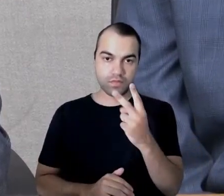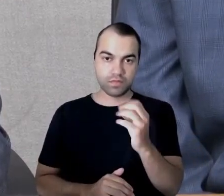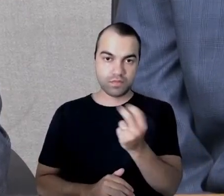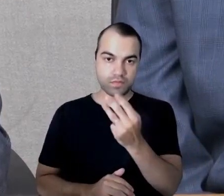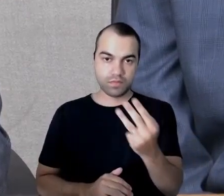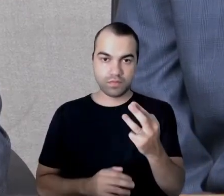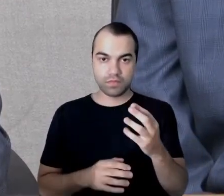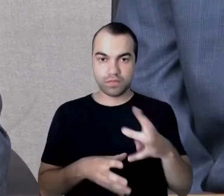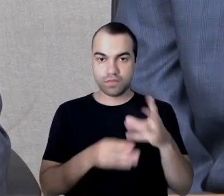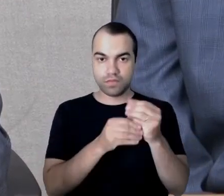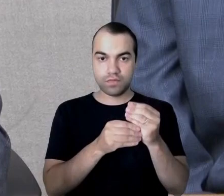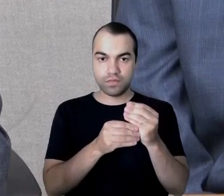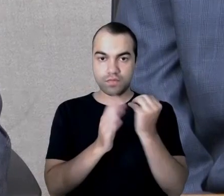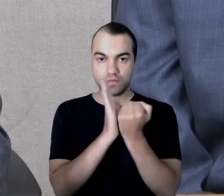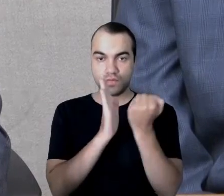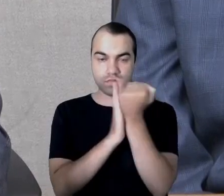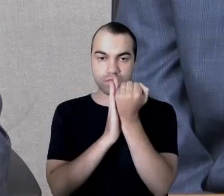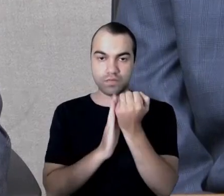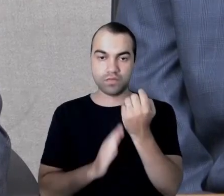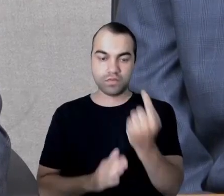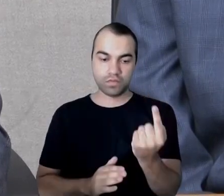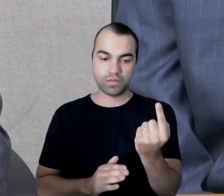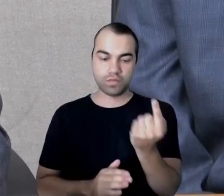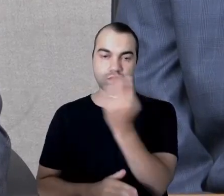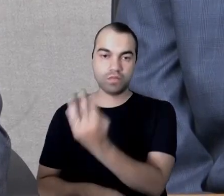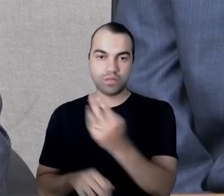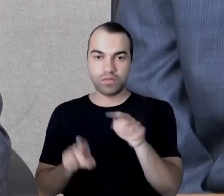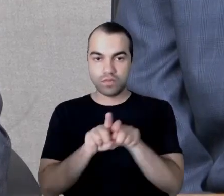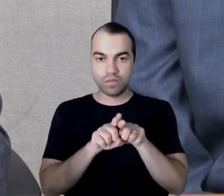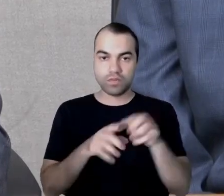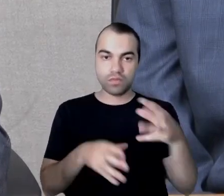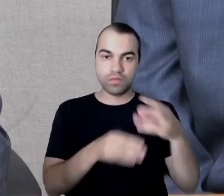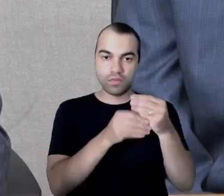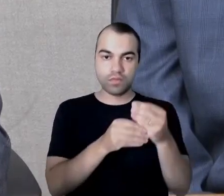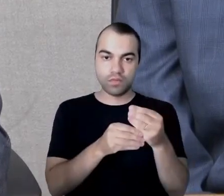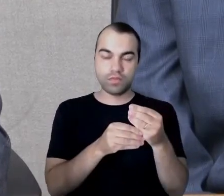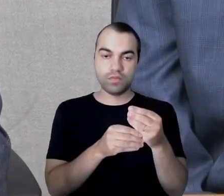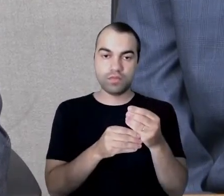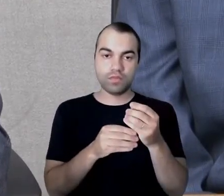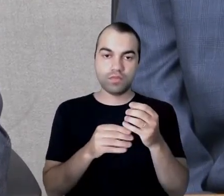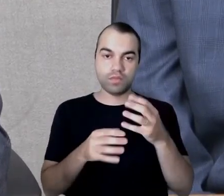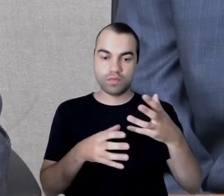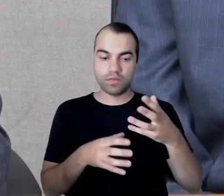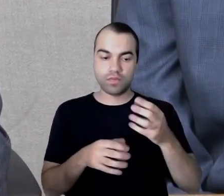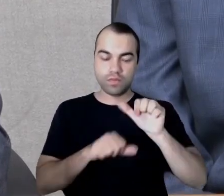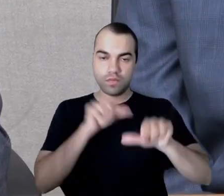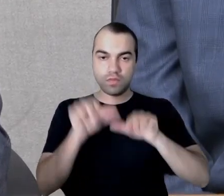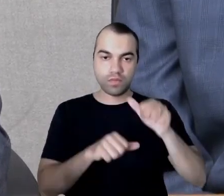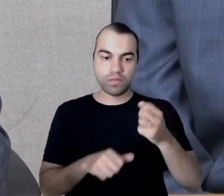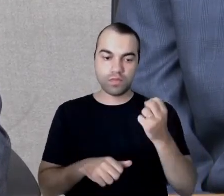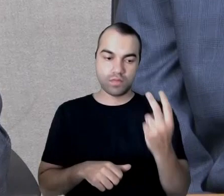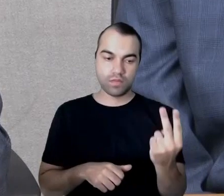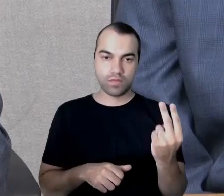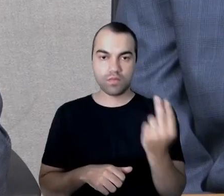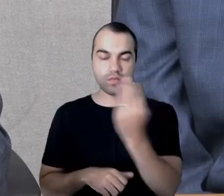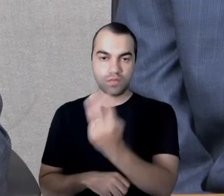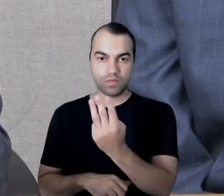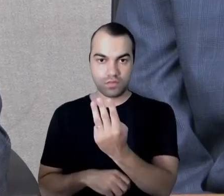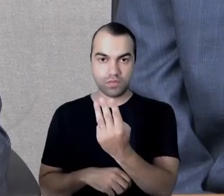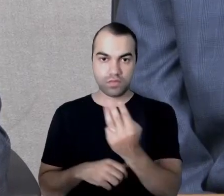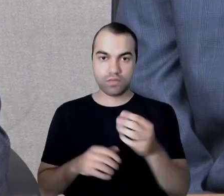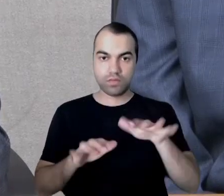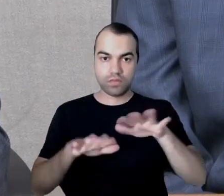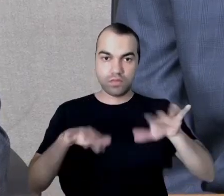emendas aditivas 1 e 4 e das emendas modificativas 2 e 3 todas apresentadas na Cafe com a apresentação